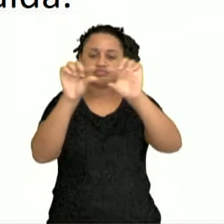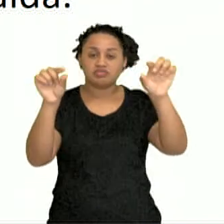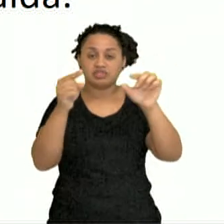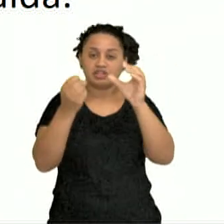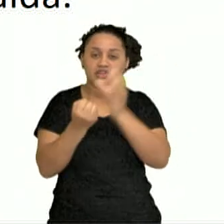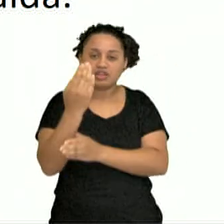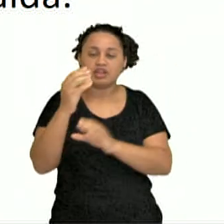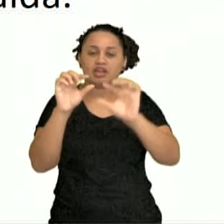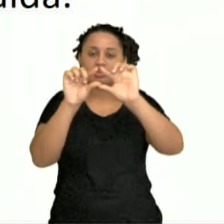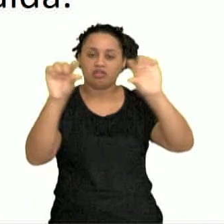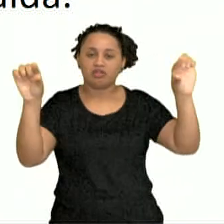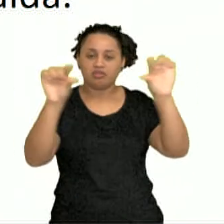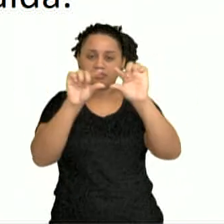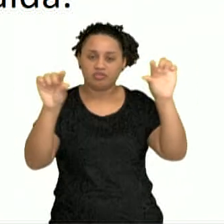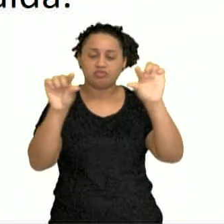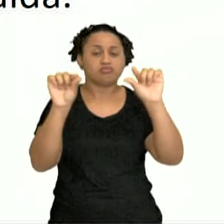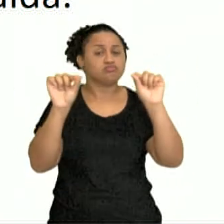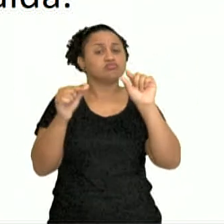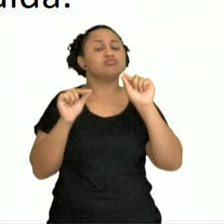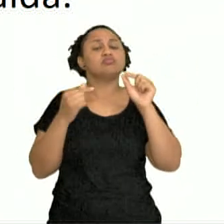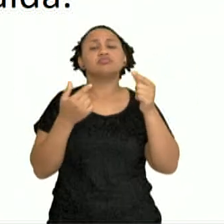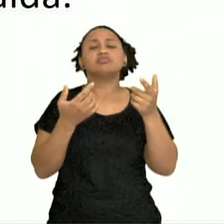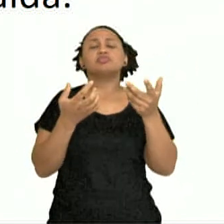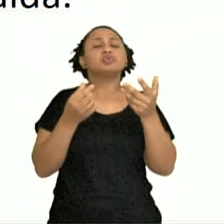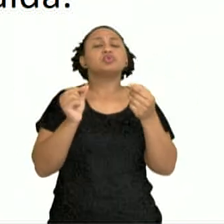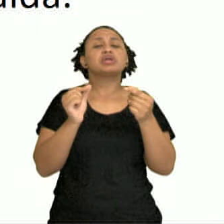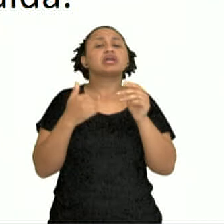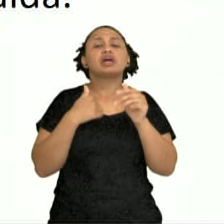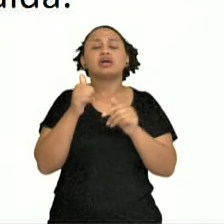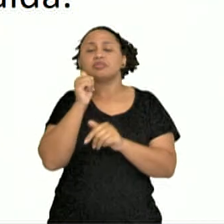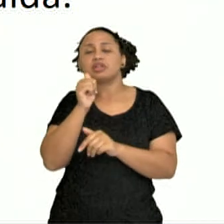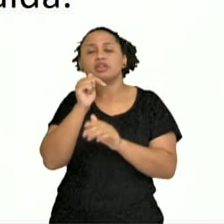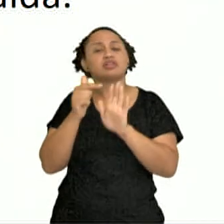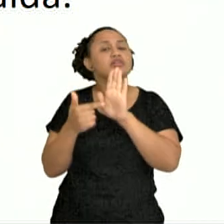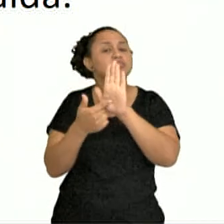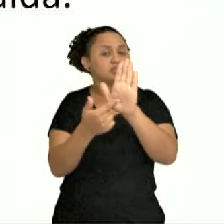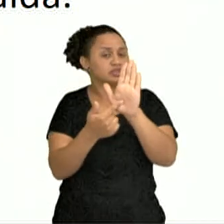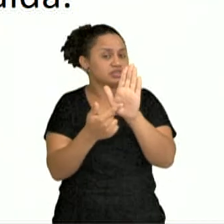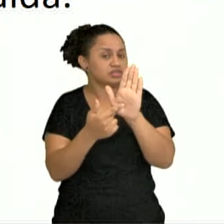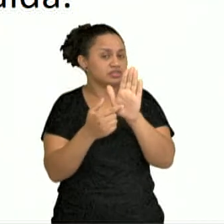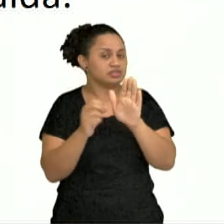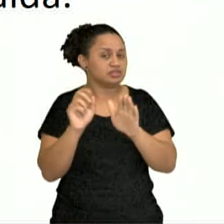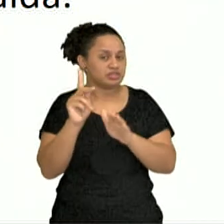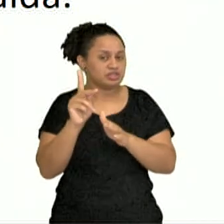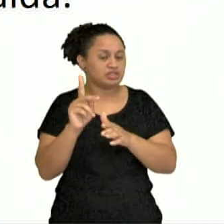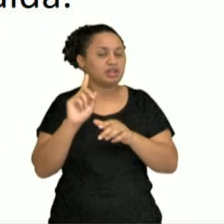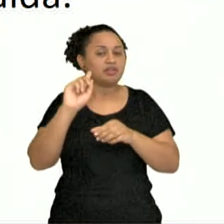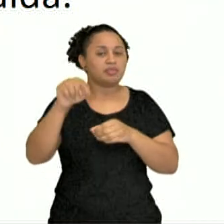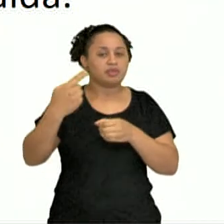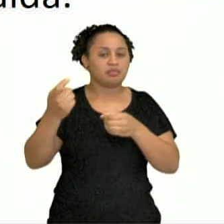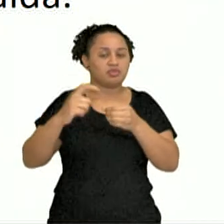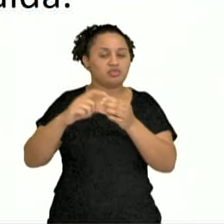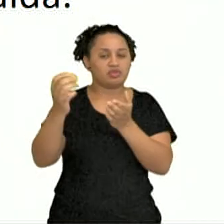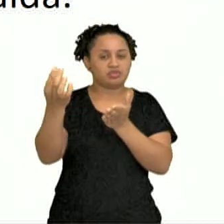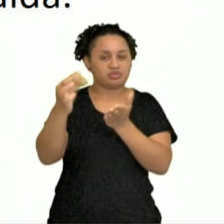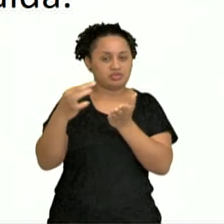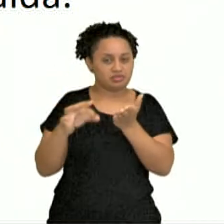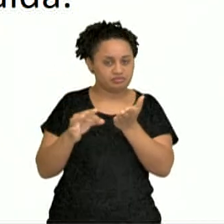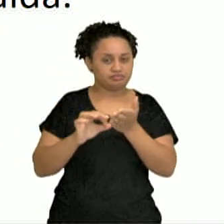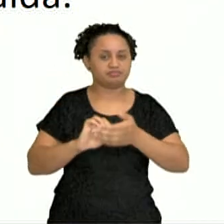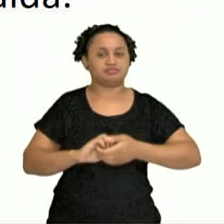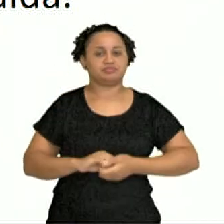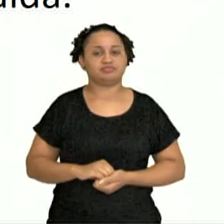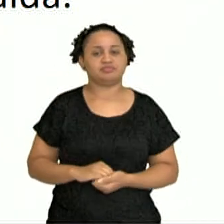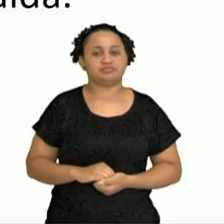será que a Mafalda pode estar falando, que seja o que imprime o rostinho dela, ok? Logo, logo eu chego com uma sugestão de